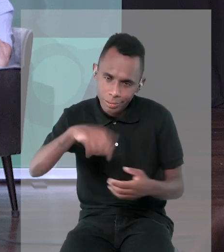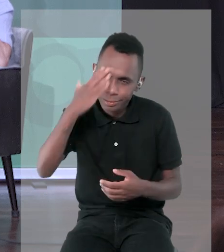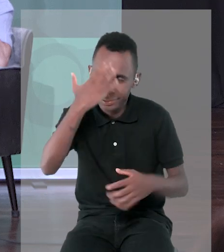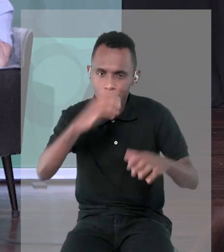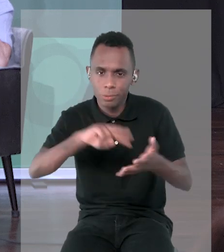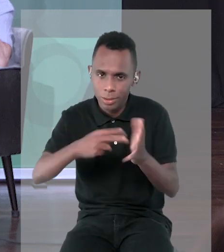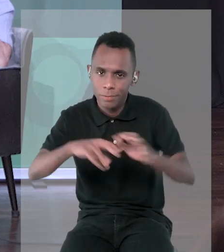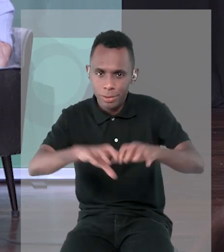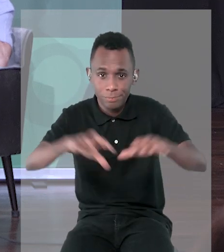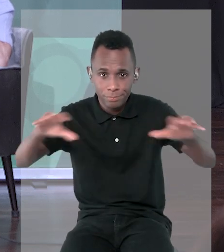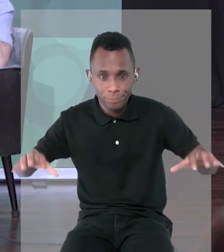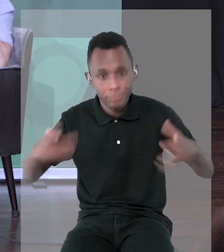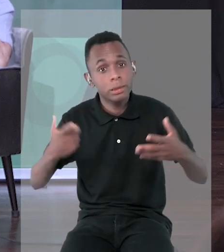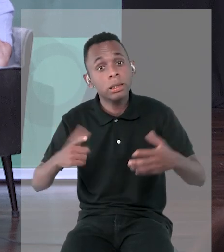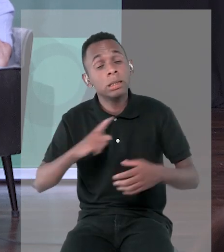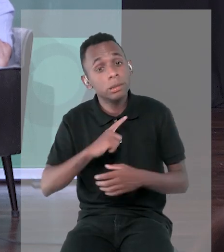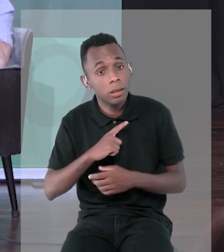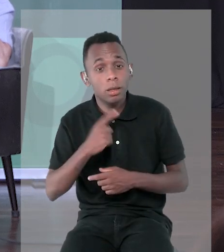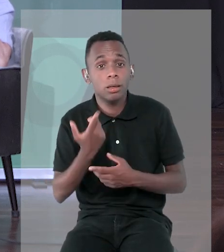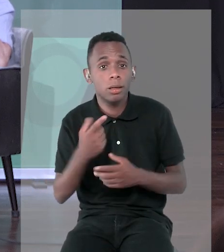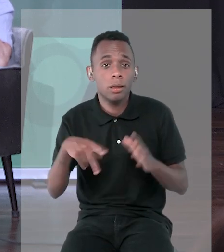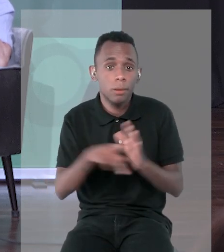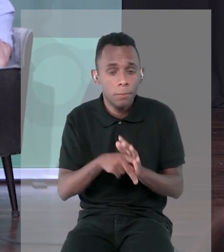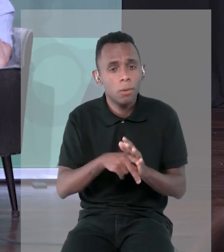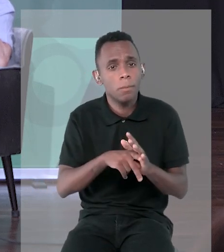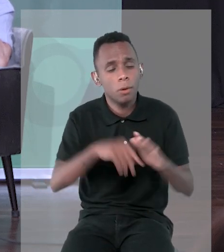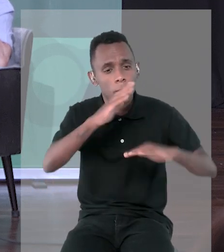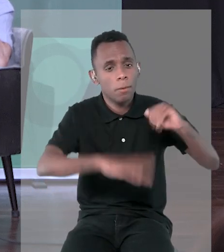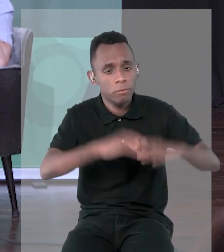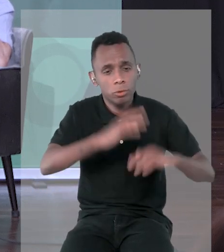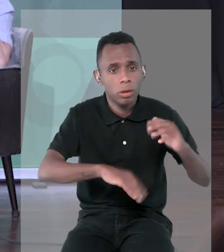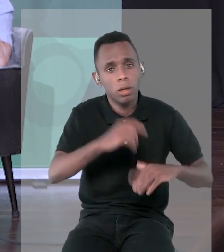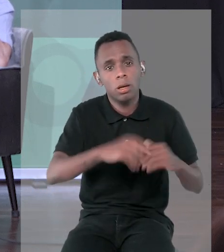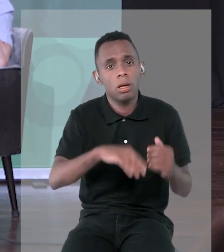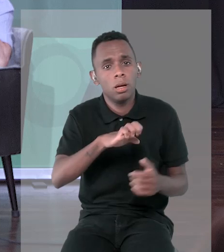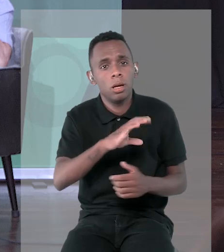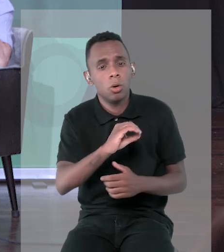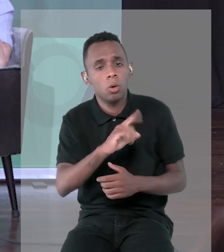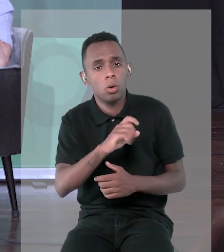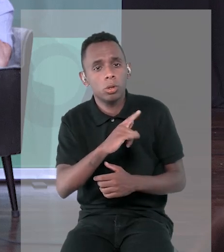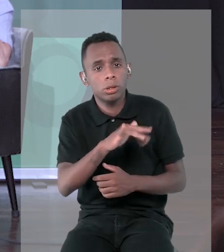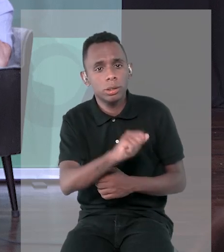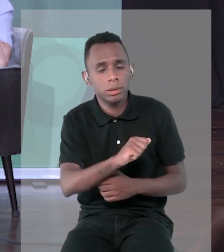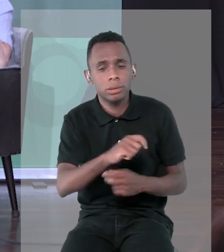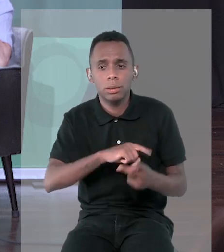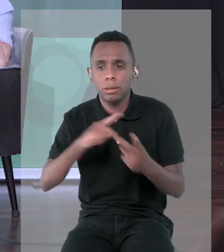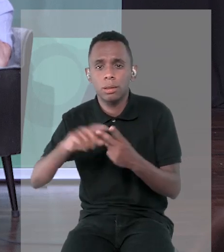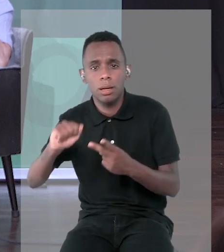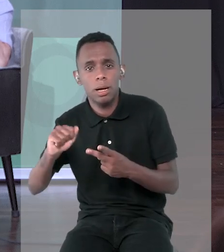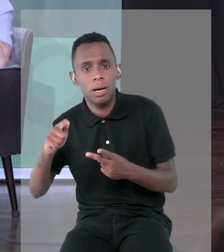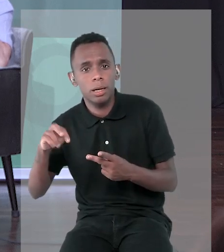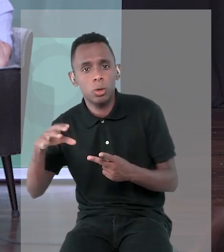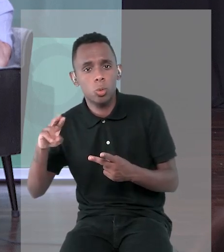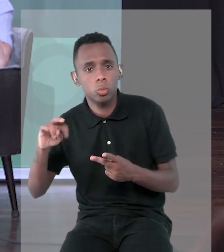mas... e tem uma das polarizações, ecologista e agricultores, né? E é uma inimizade louca, né?